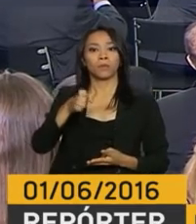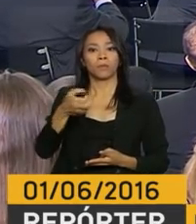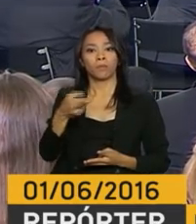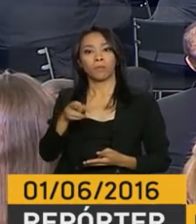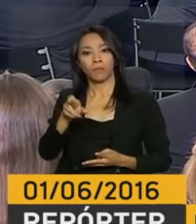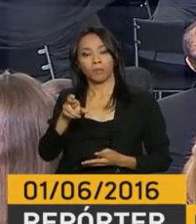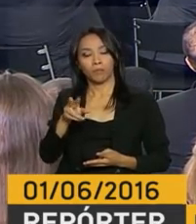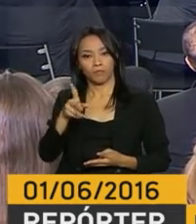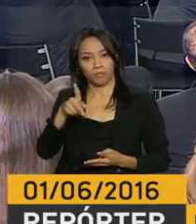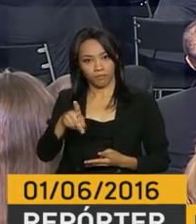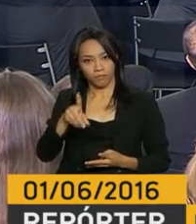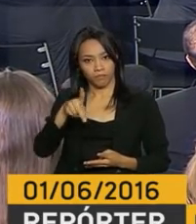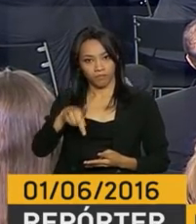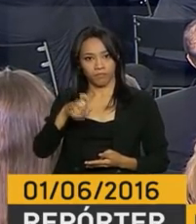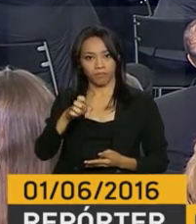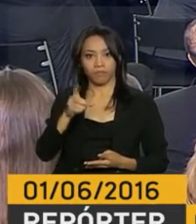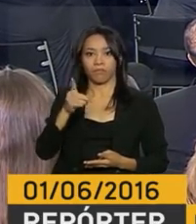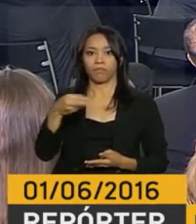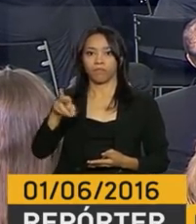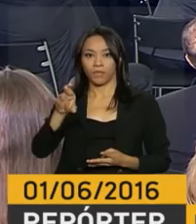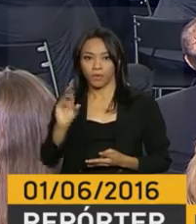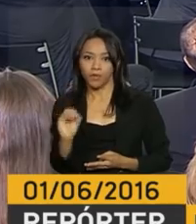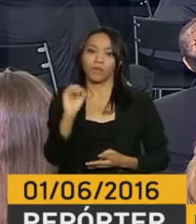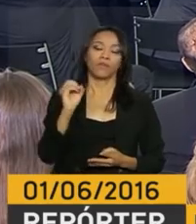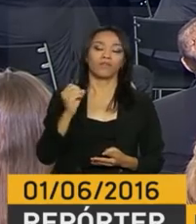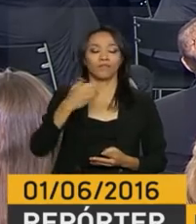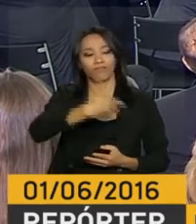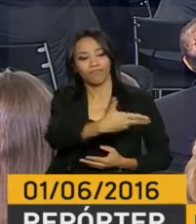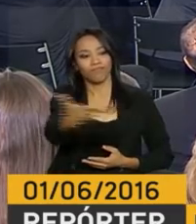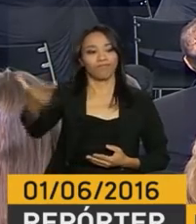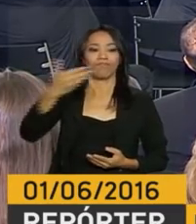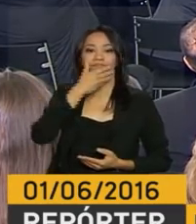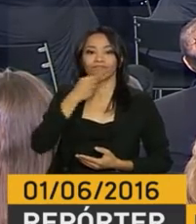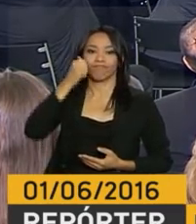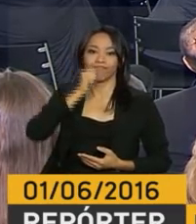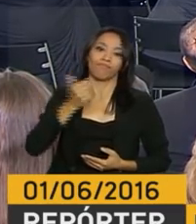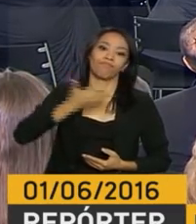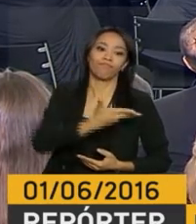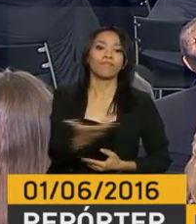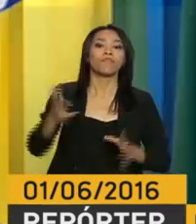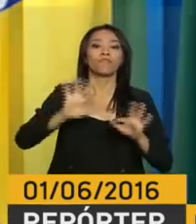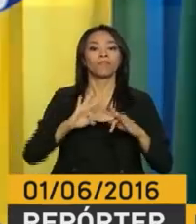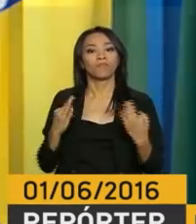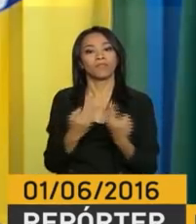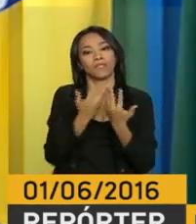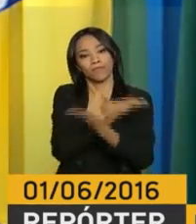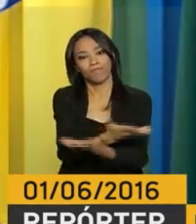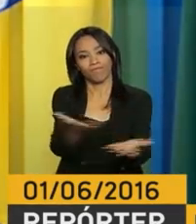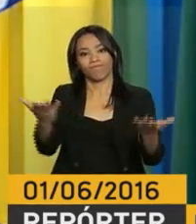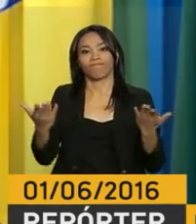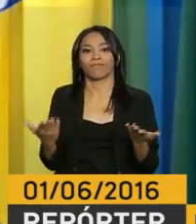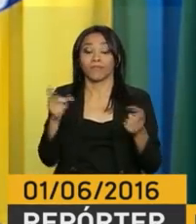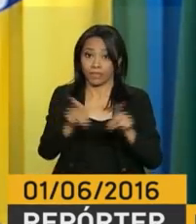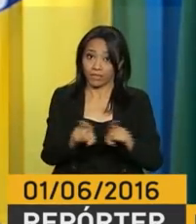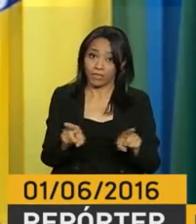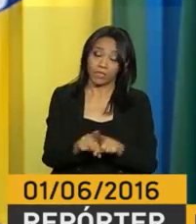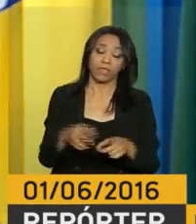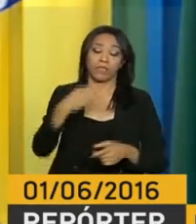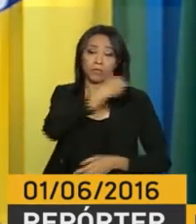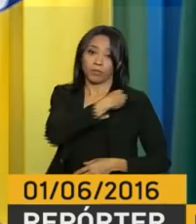parente senhoras e senhores familiares dos empossados eh senhores ministros de estado